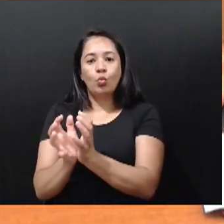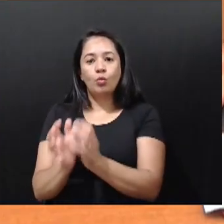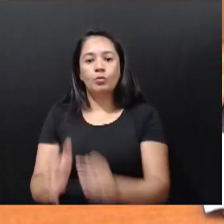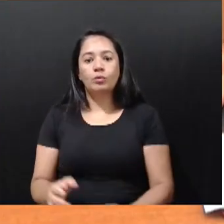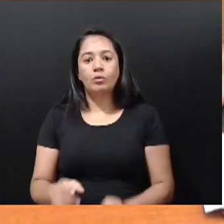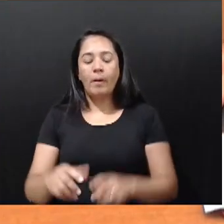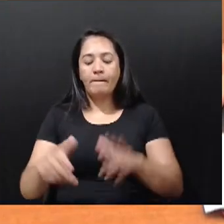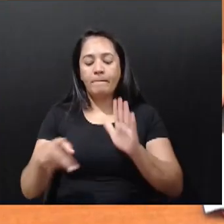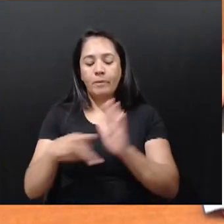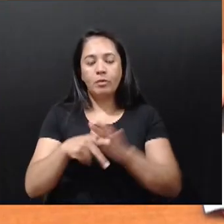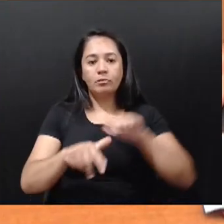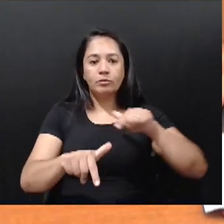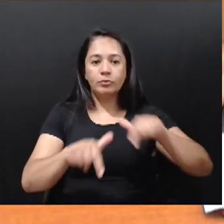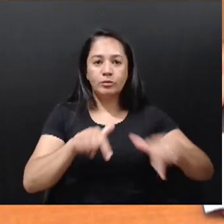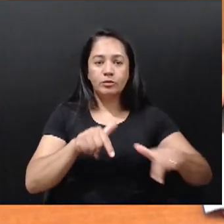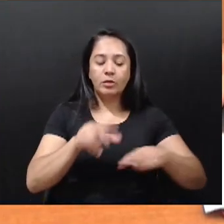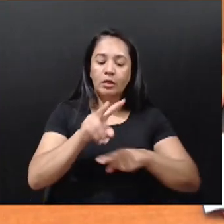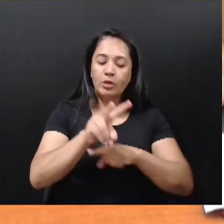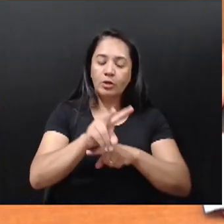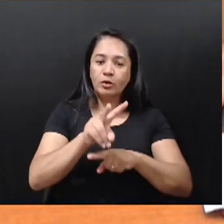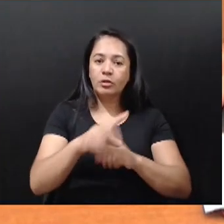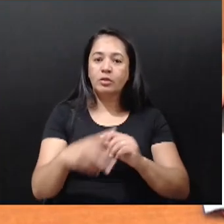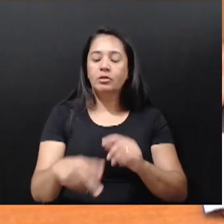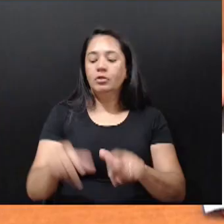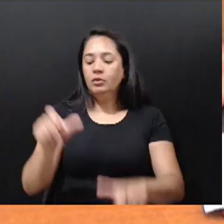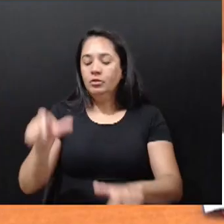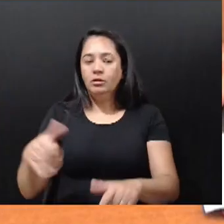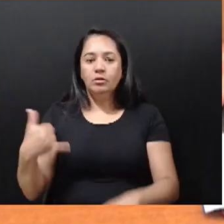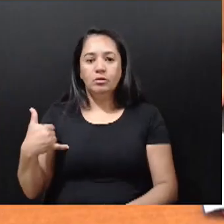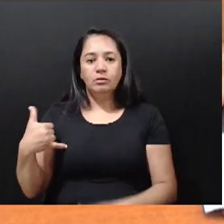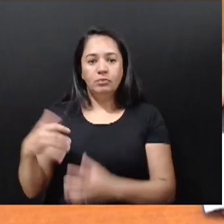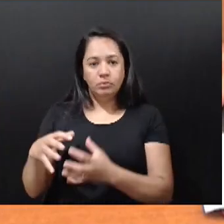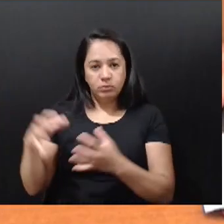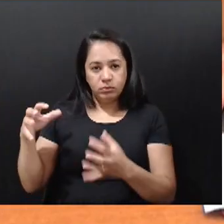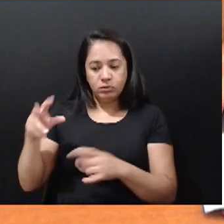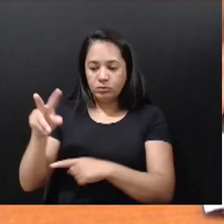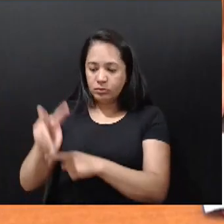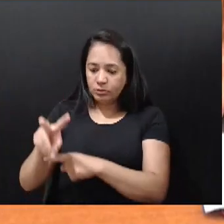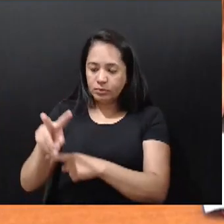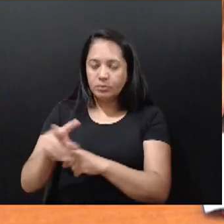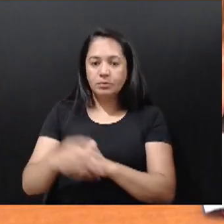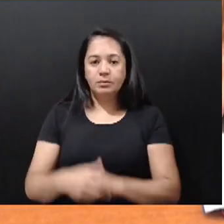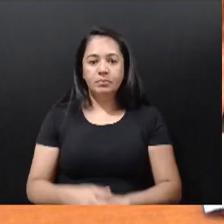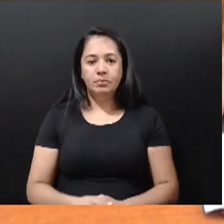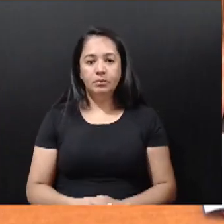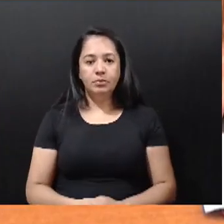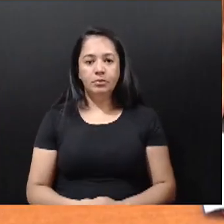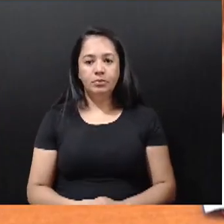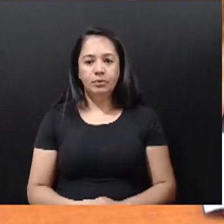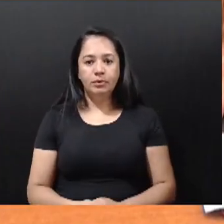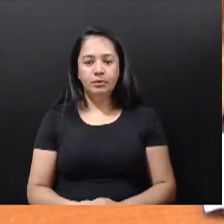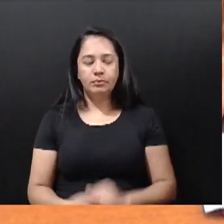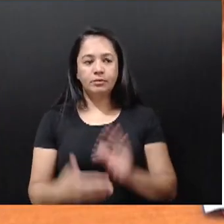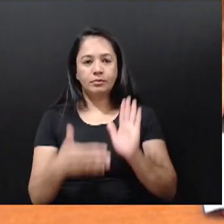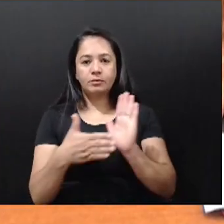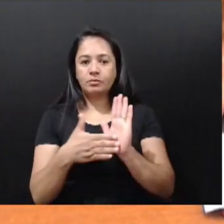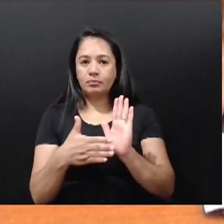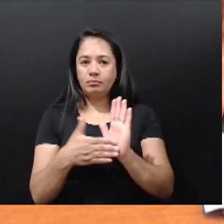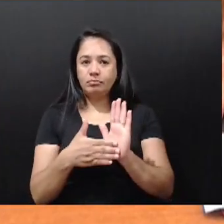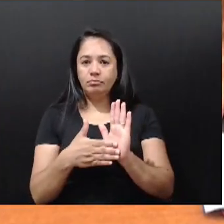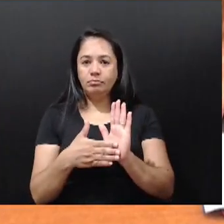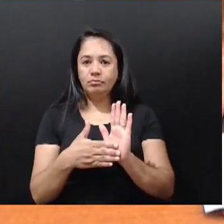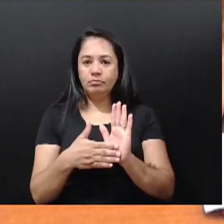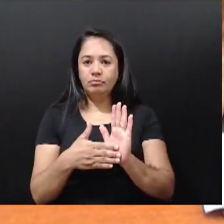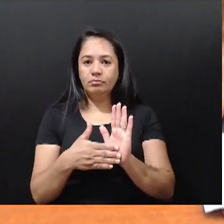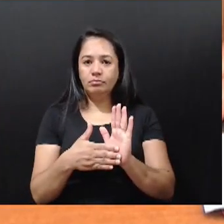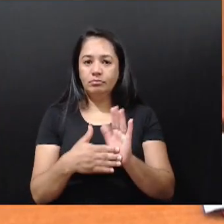o trabalho, para o olhar, para o cuidado à pessoa idosa, né? Acho que é um uma pauta trazida com grande